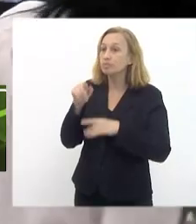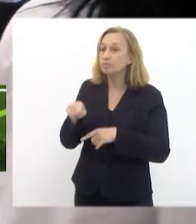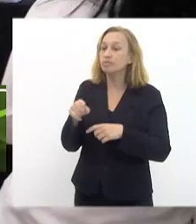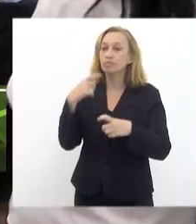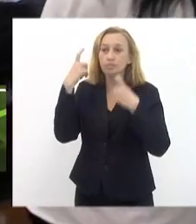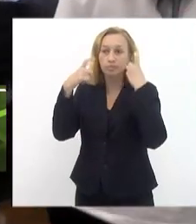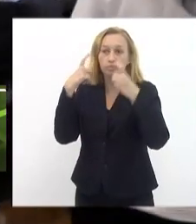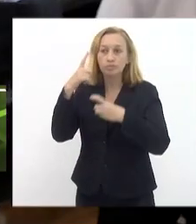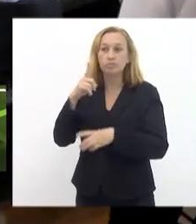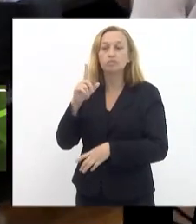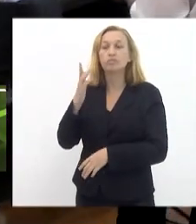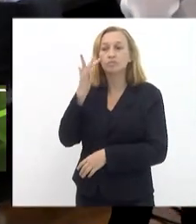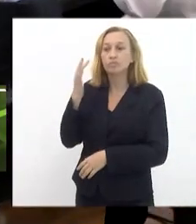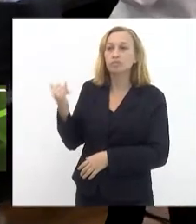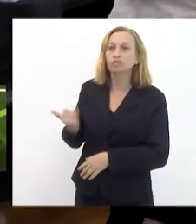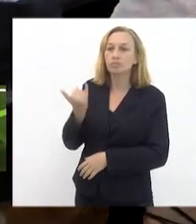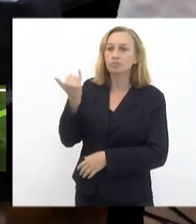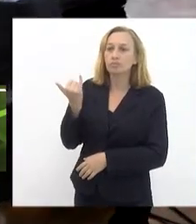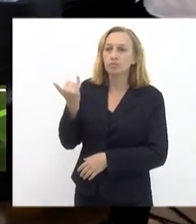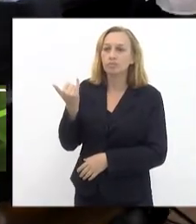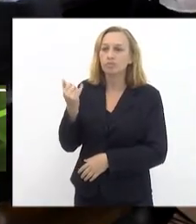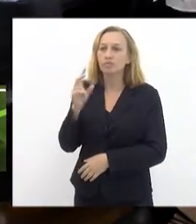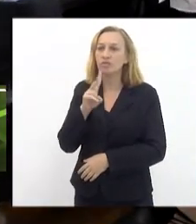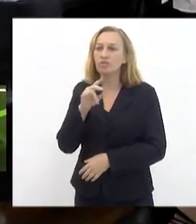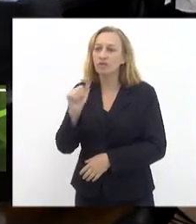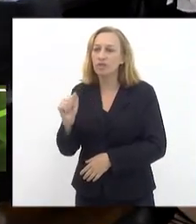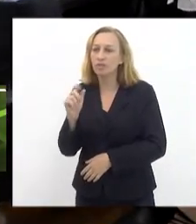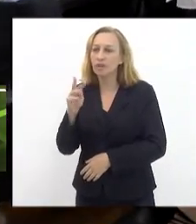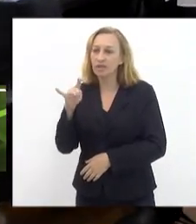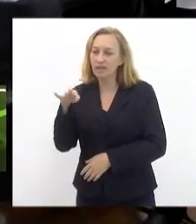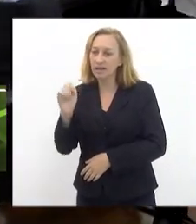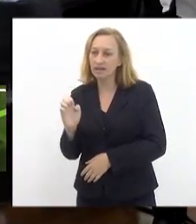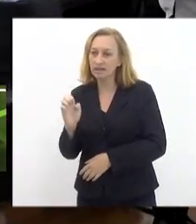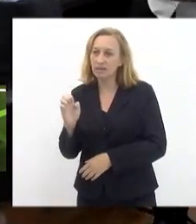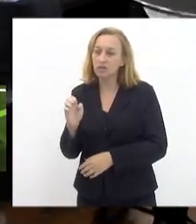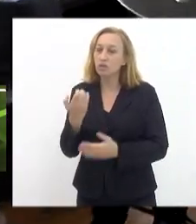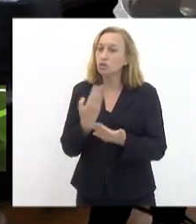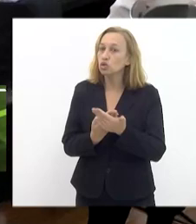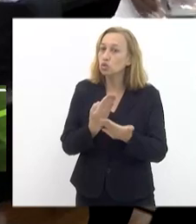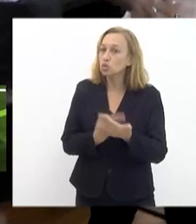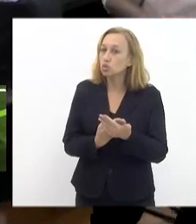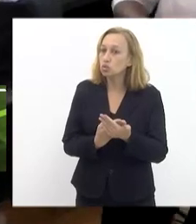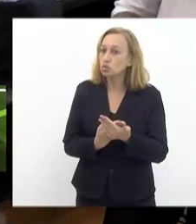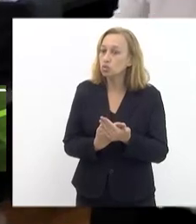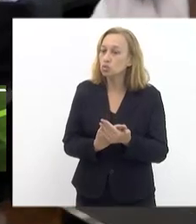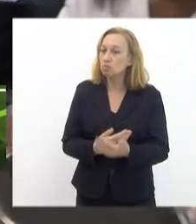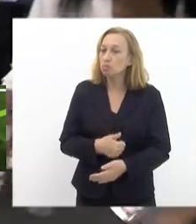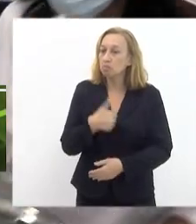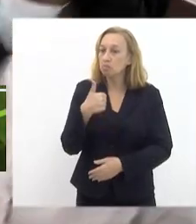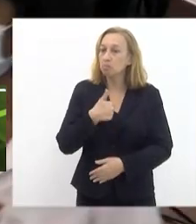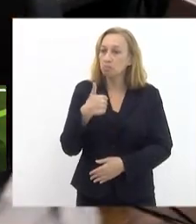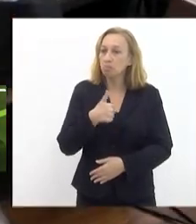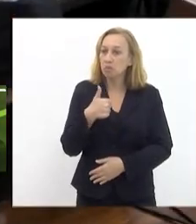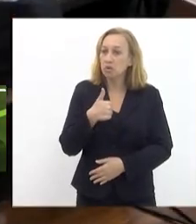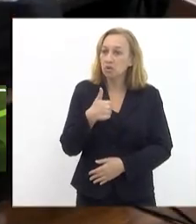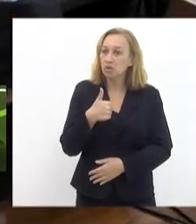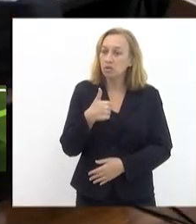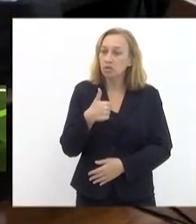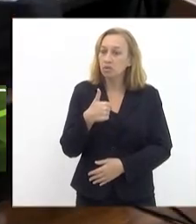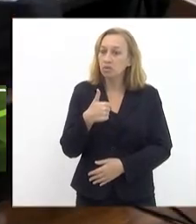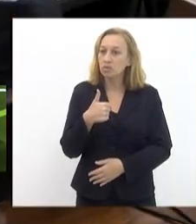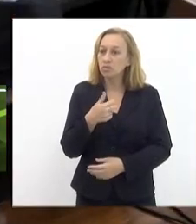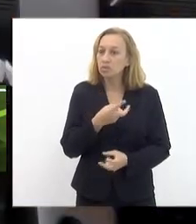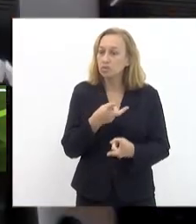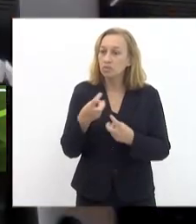preocupação que eu acho muito importante que é o negócio das viabilidades os estudos de viabilidade que a primeira coisa que a gente devo